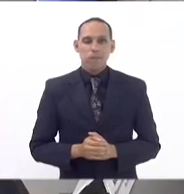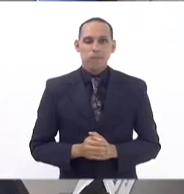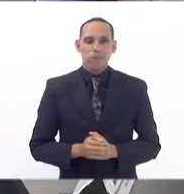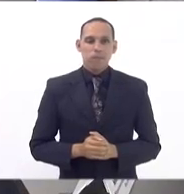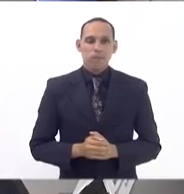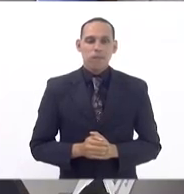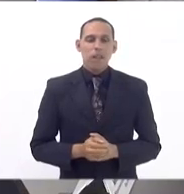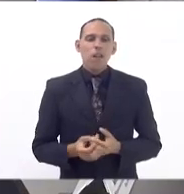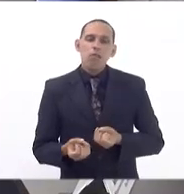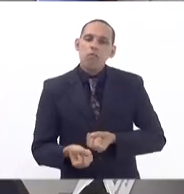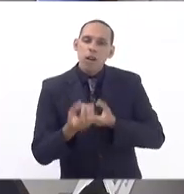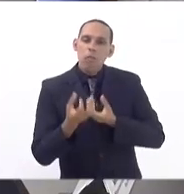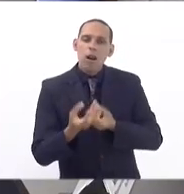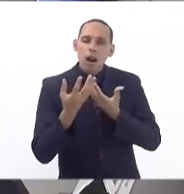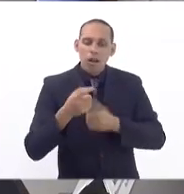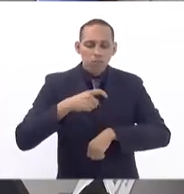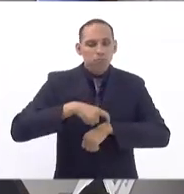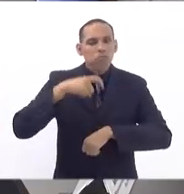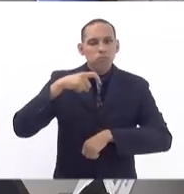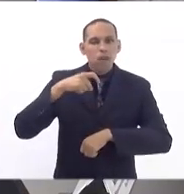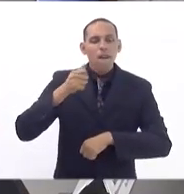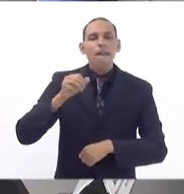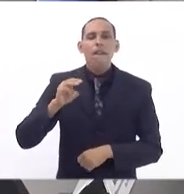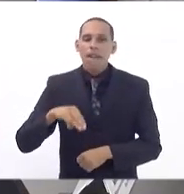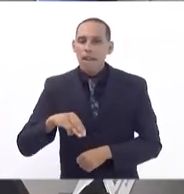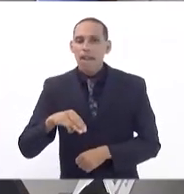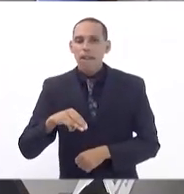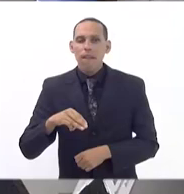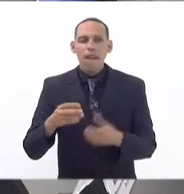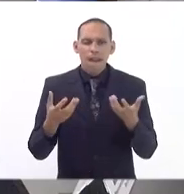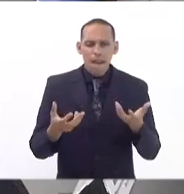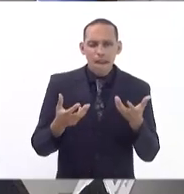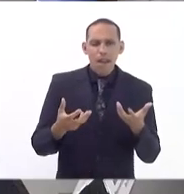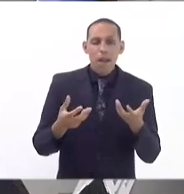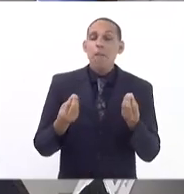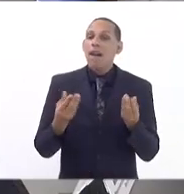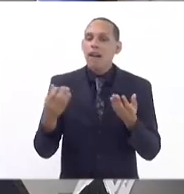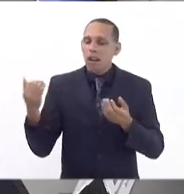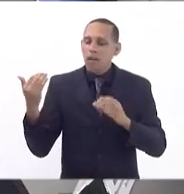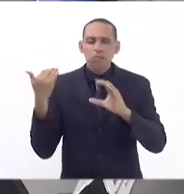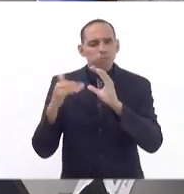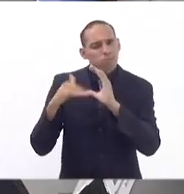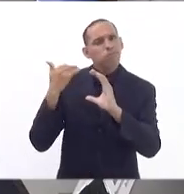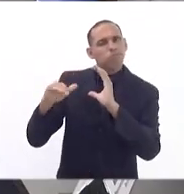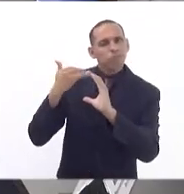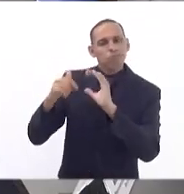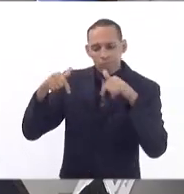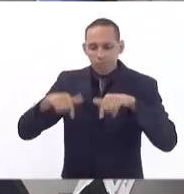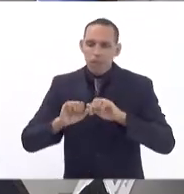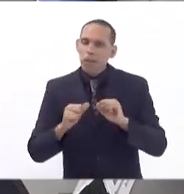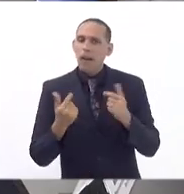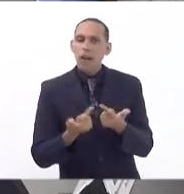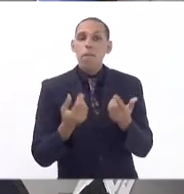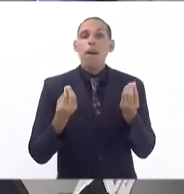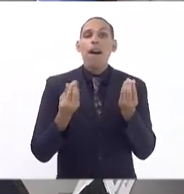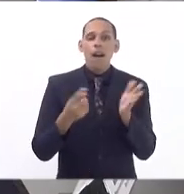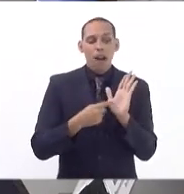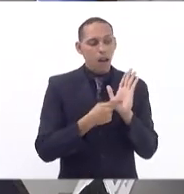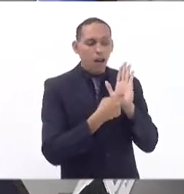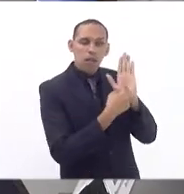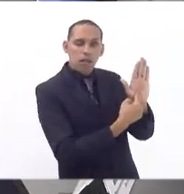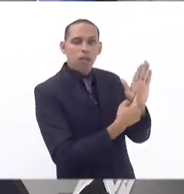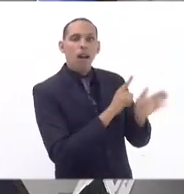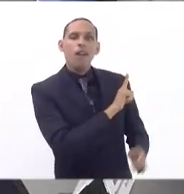envia as informações em tempo real se possível peça casa para que essa casa possa apresentar isso ao